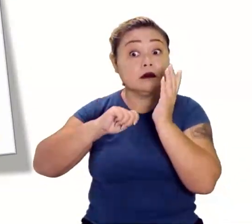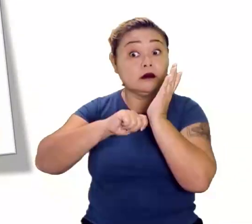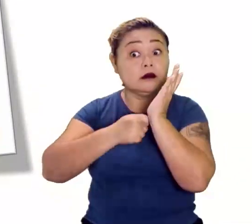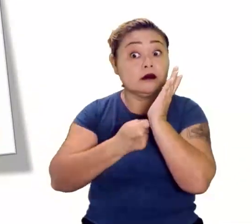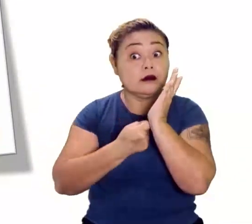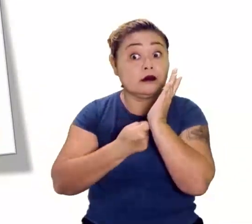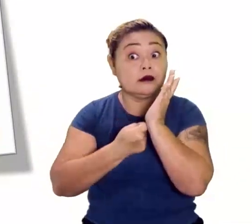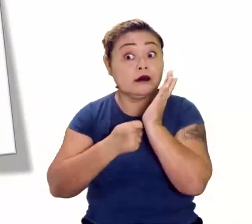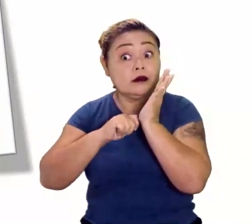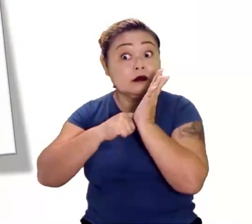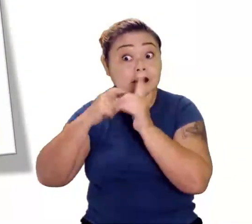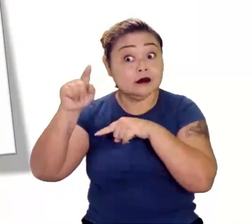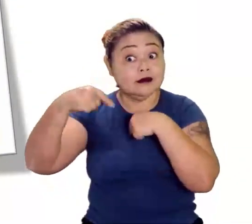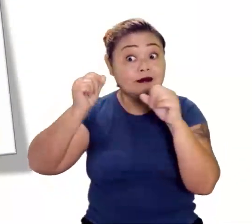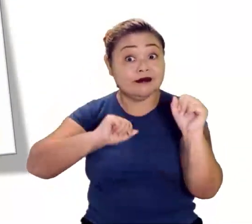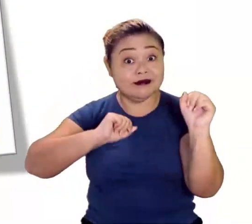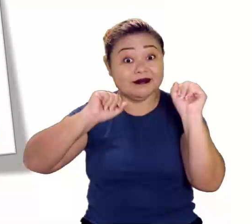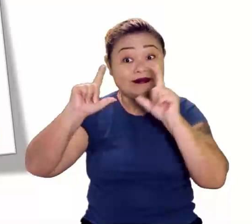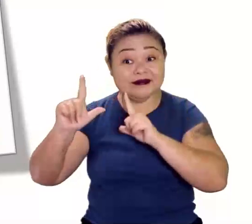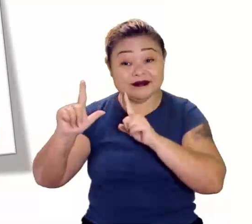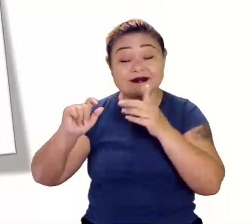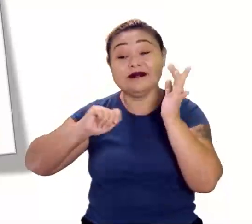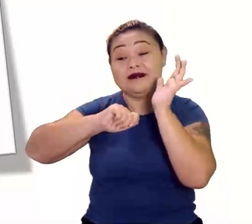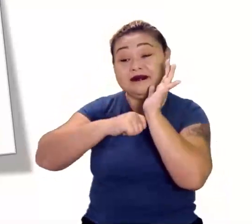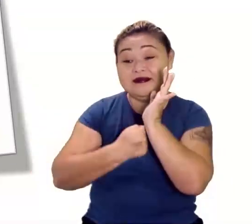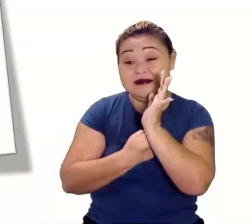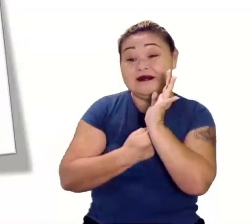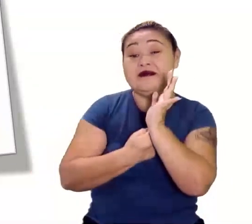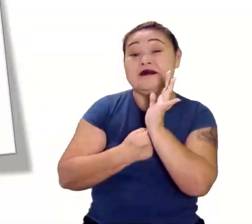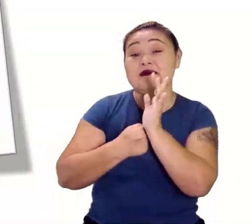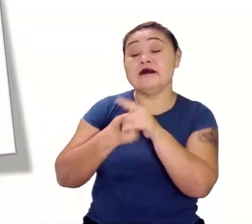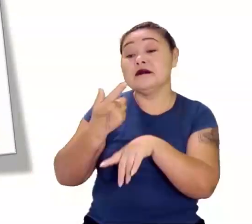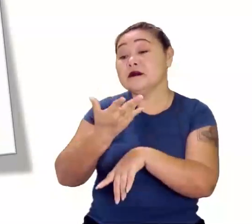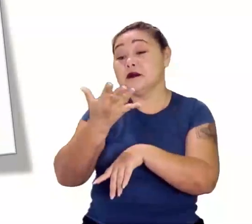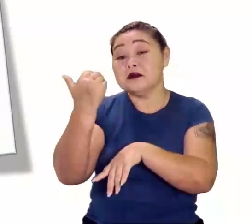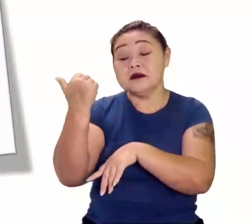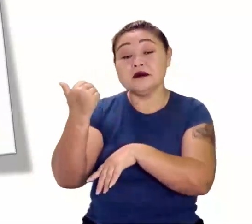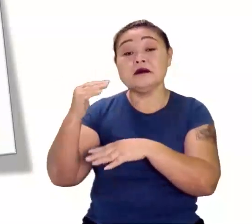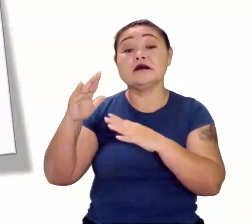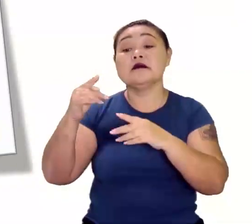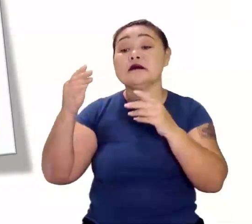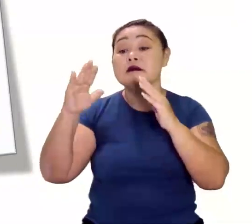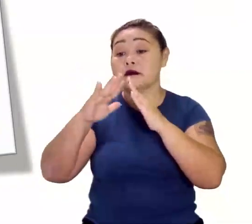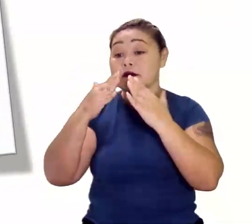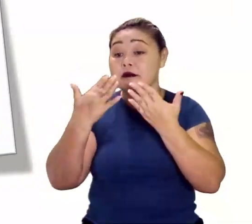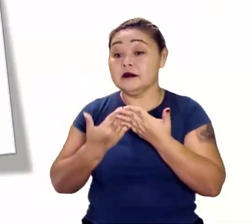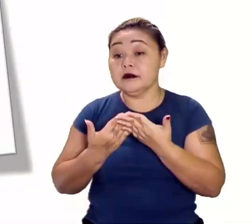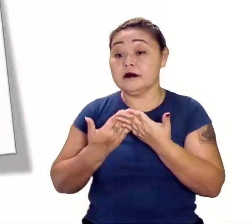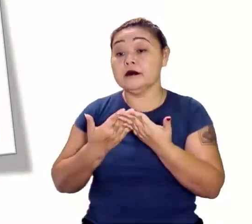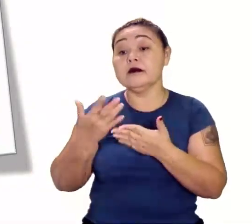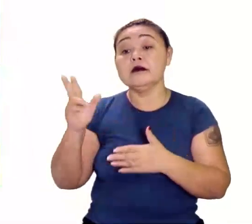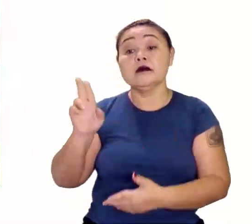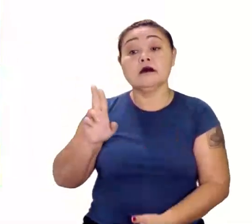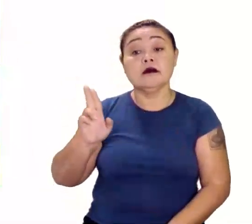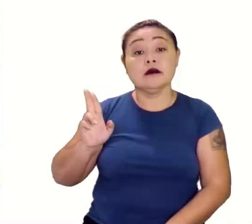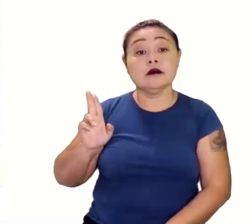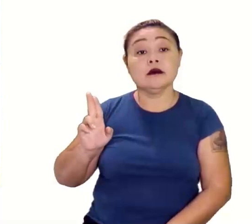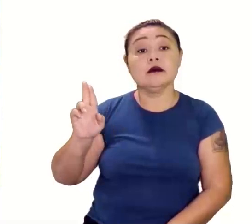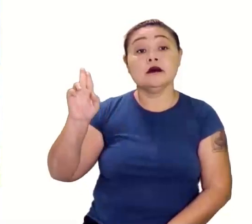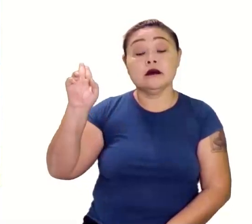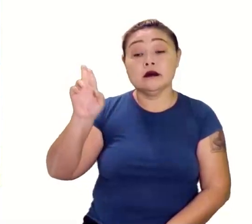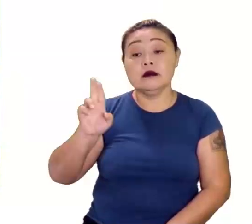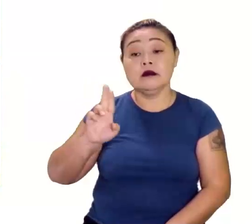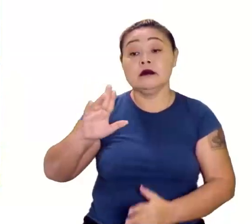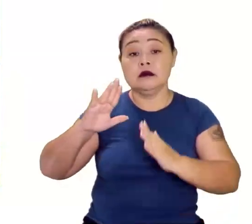Segredo Segredo do próximo slide. Segredo de estado. Vamos lá, então, a escola de hoje vamos ver? Vamos lá, a